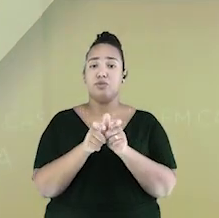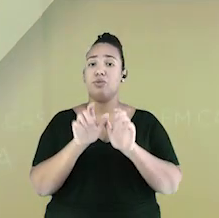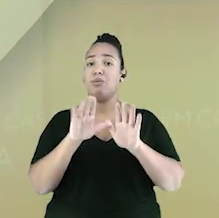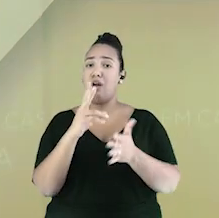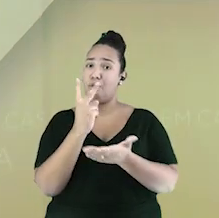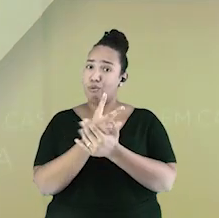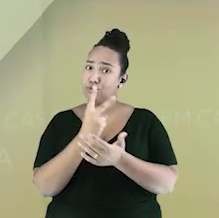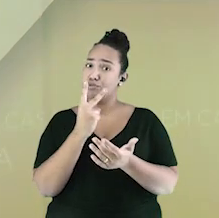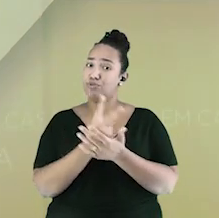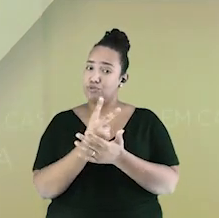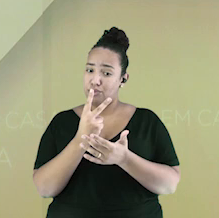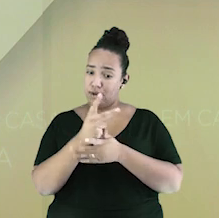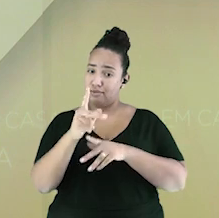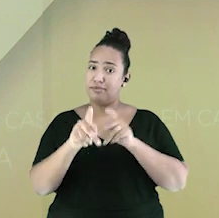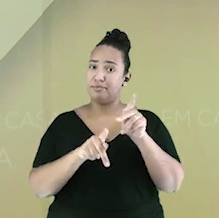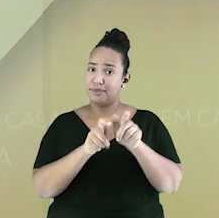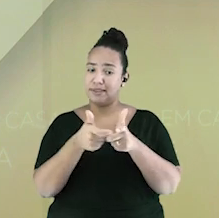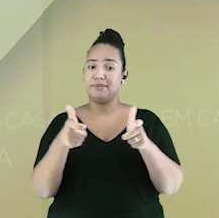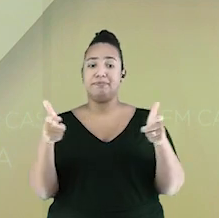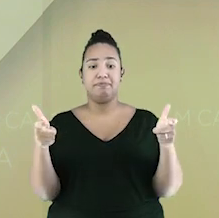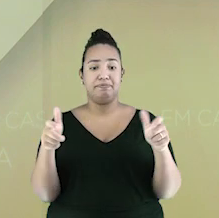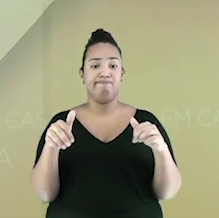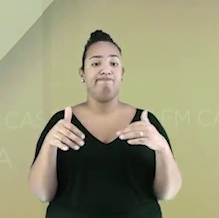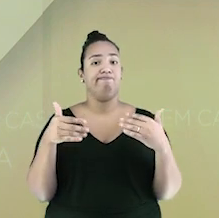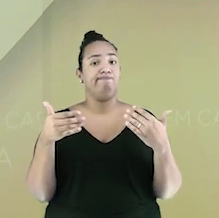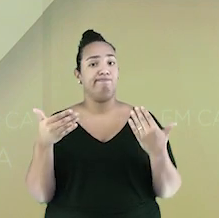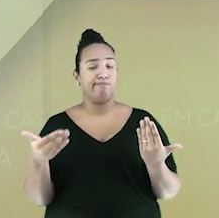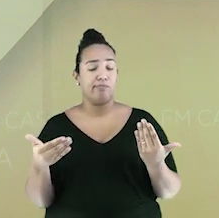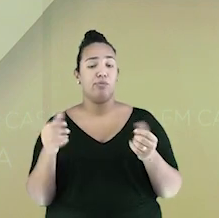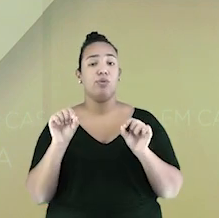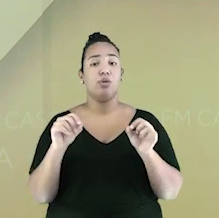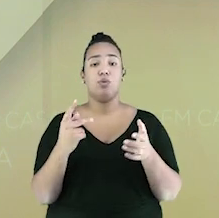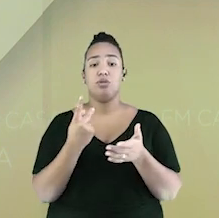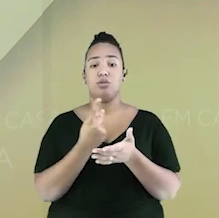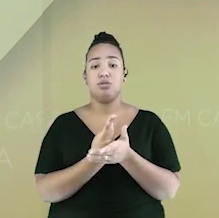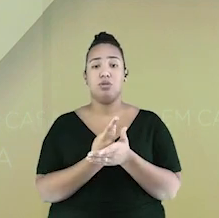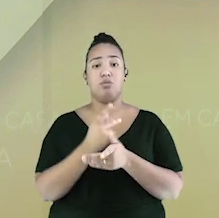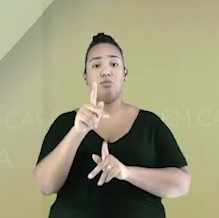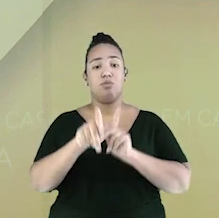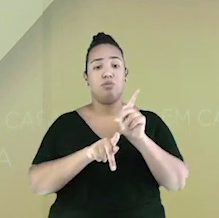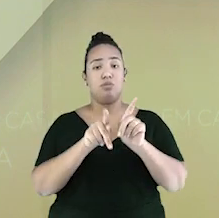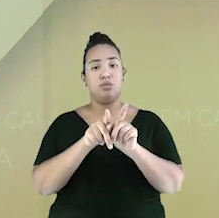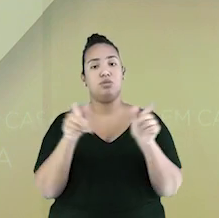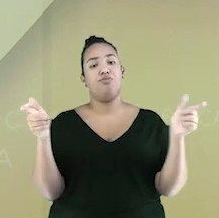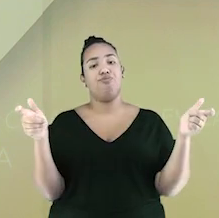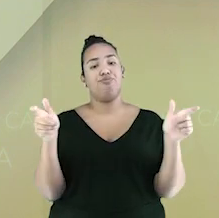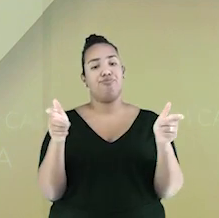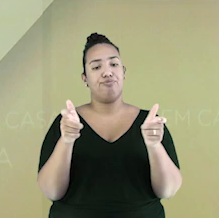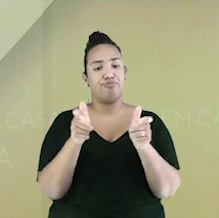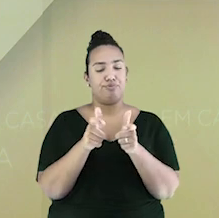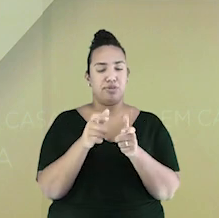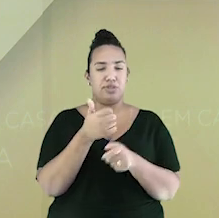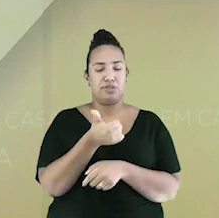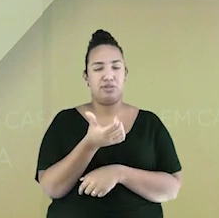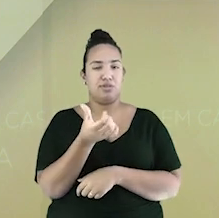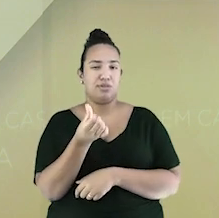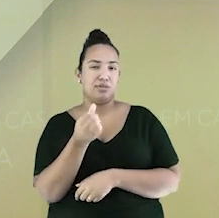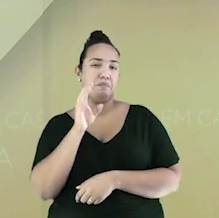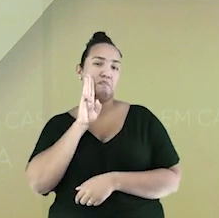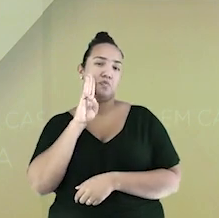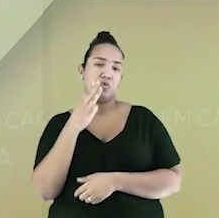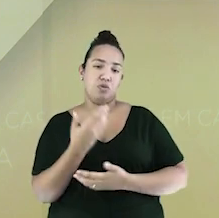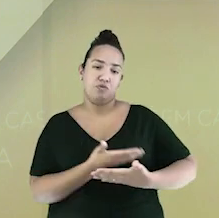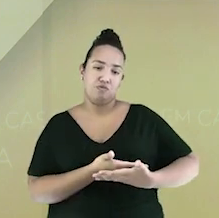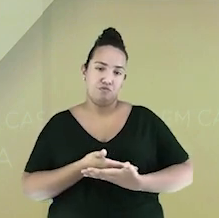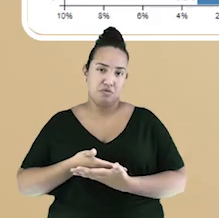alto. O número anual de nascimentos, a partir dali, começou a cair e ficou em torno de 16 milhões de